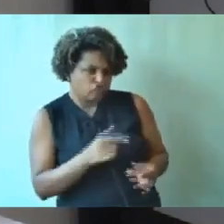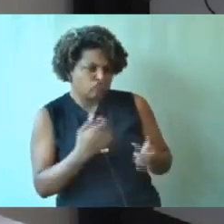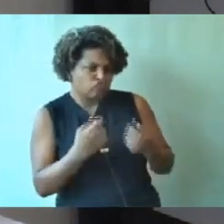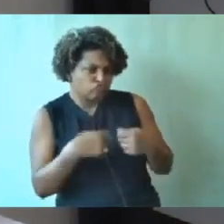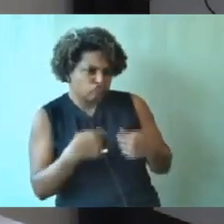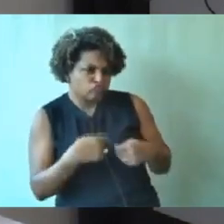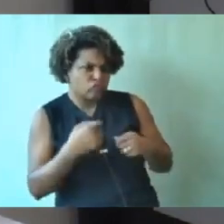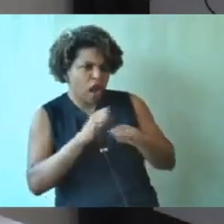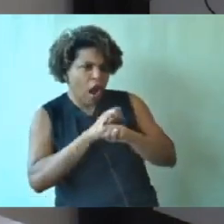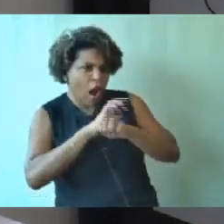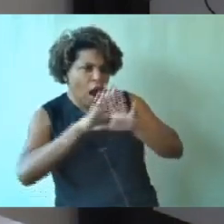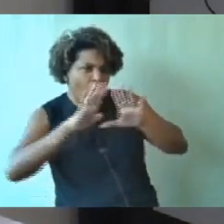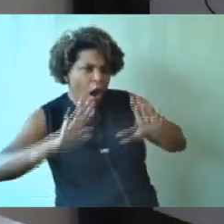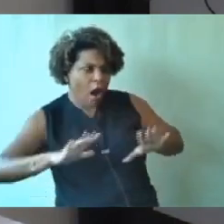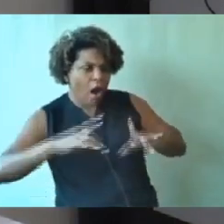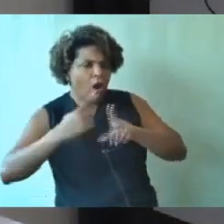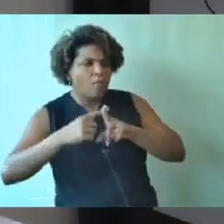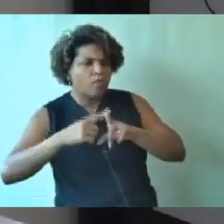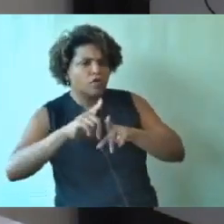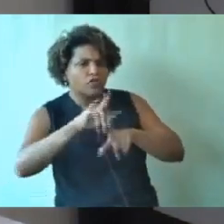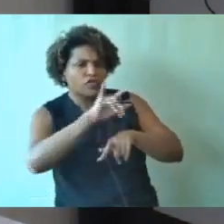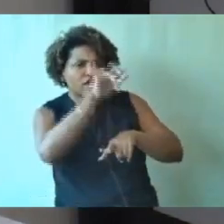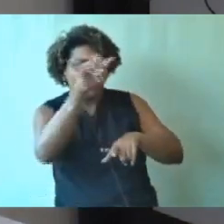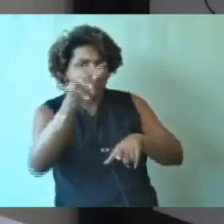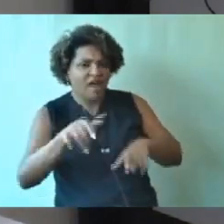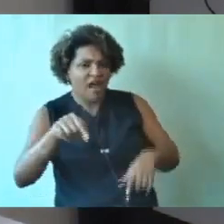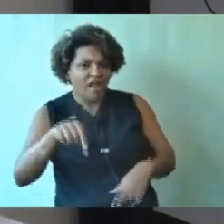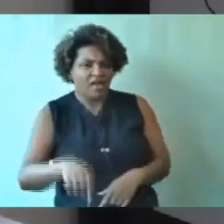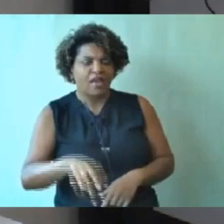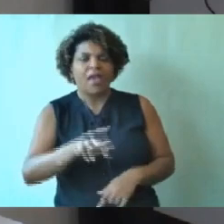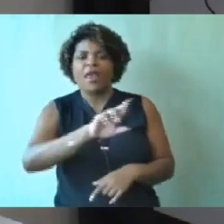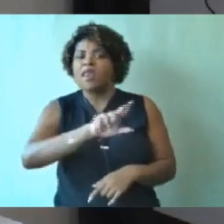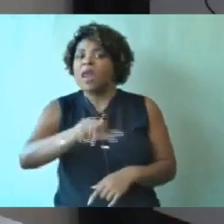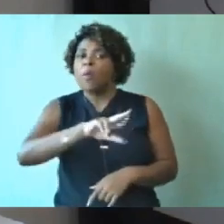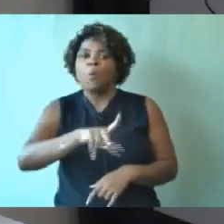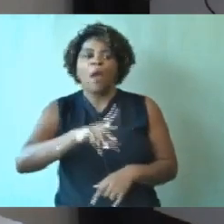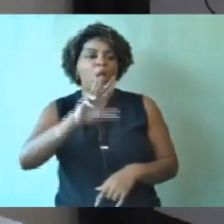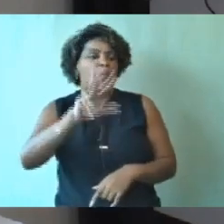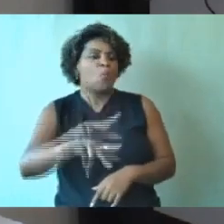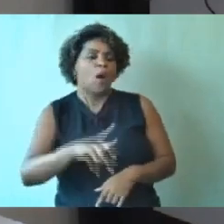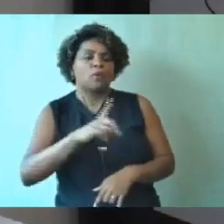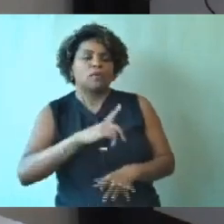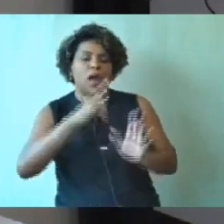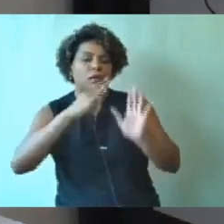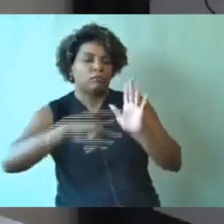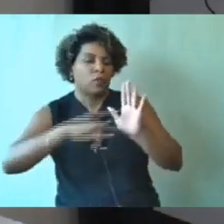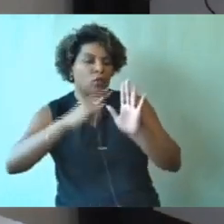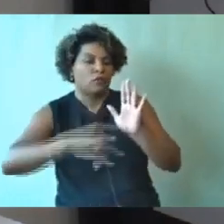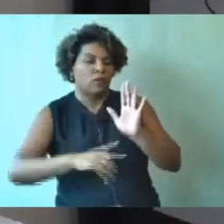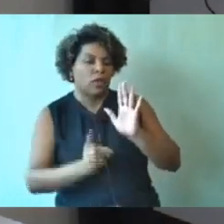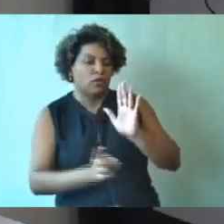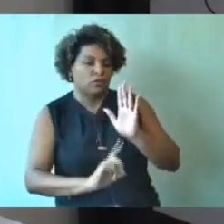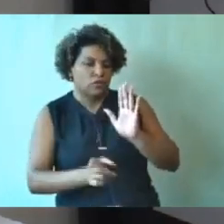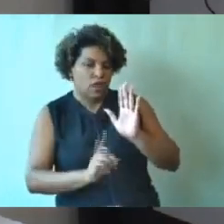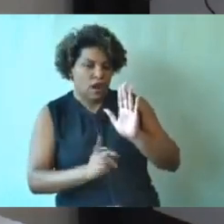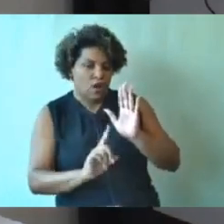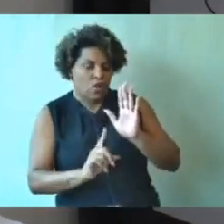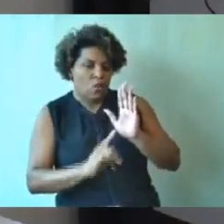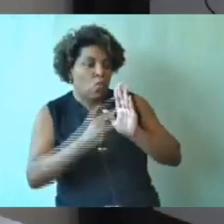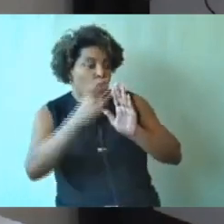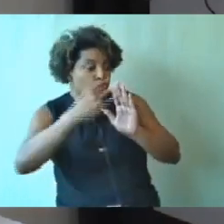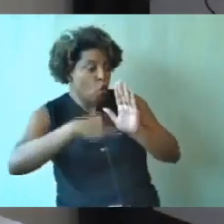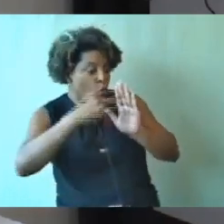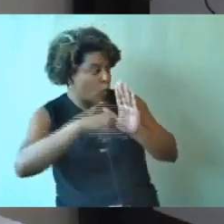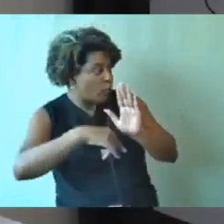porque o que o senhor está nos falando não é o que está escrito nos documentos. Os documentos que foram trazidos para essa